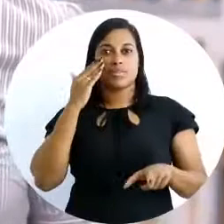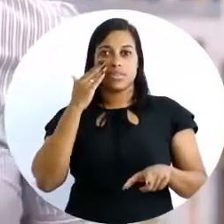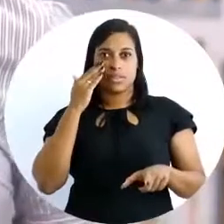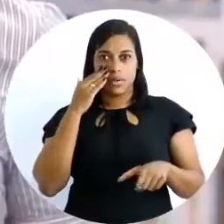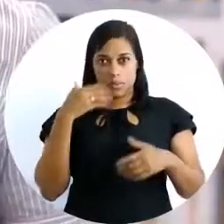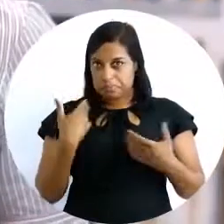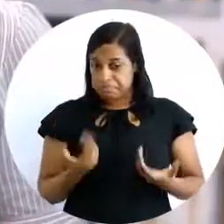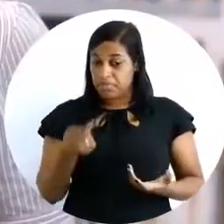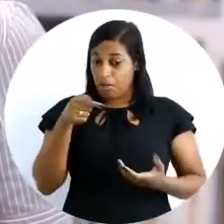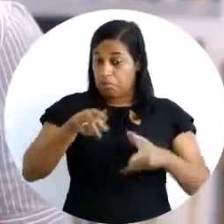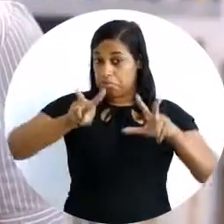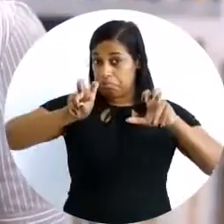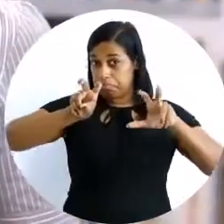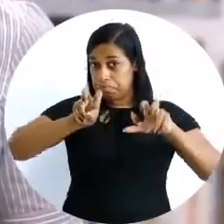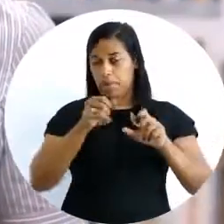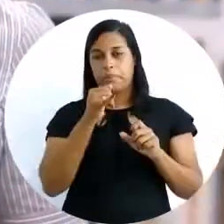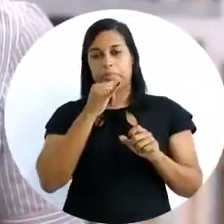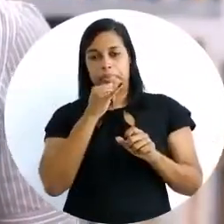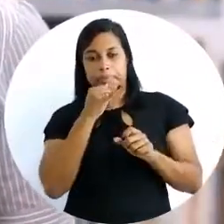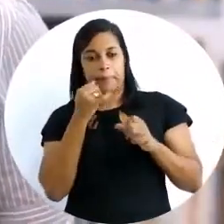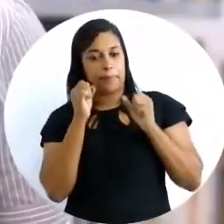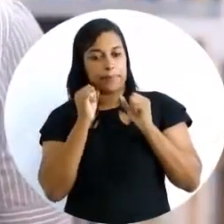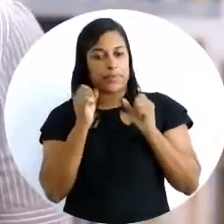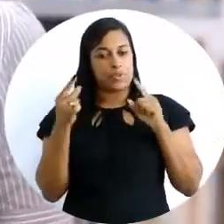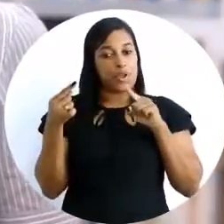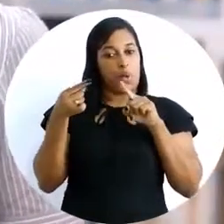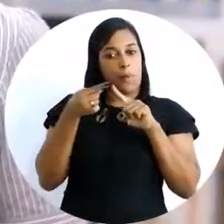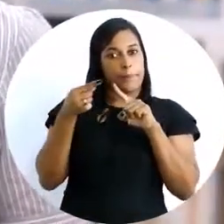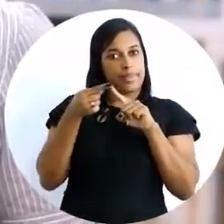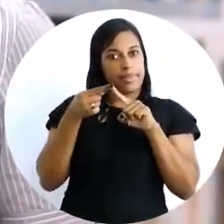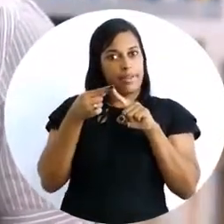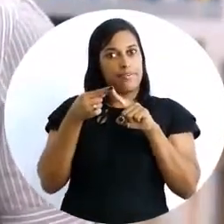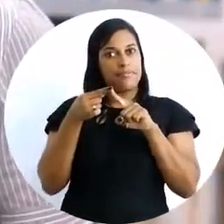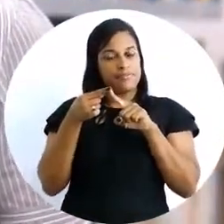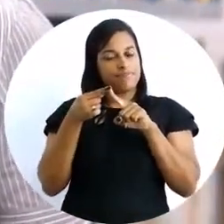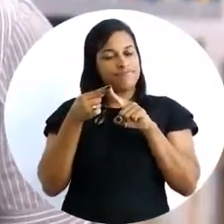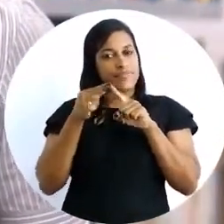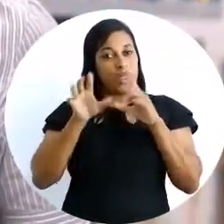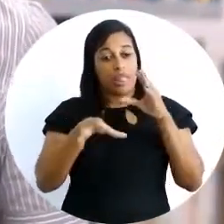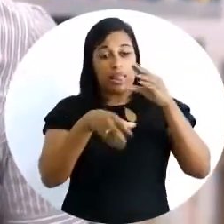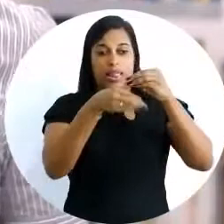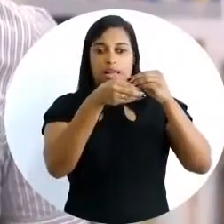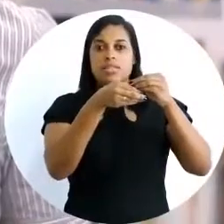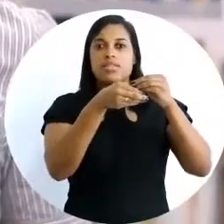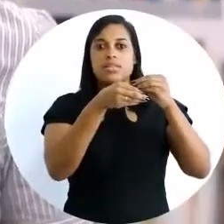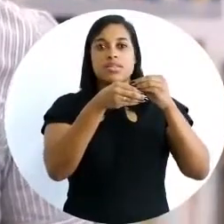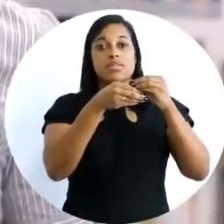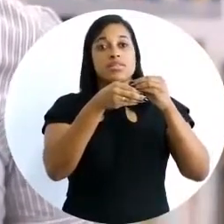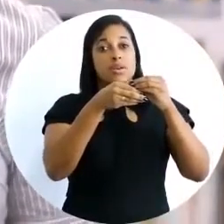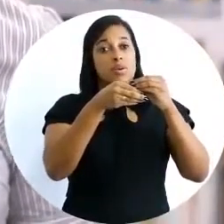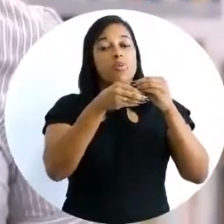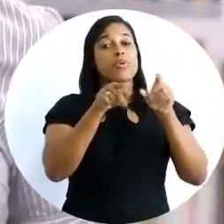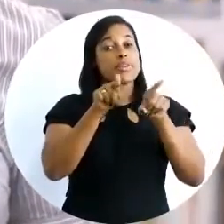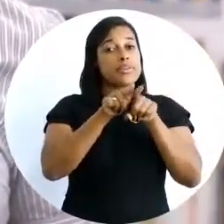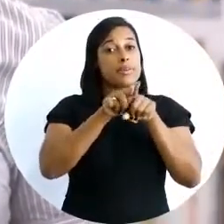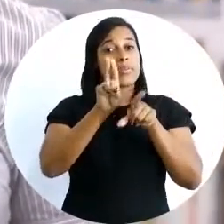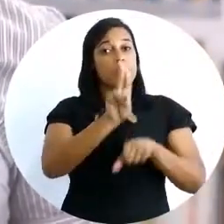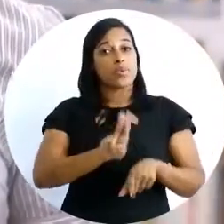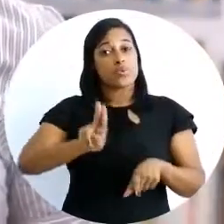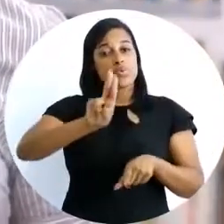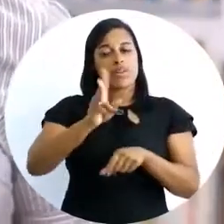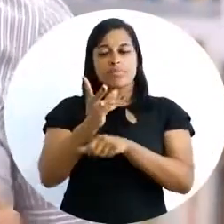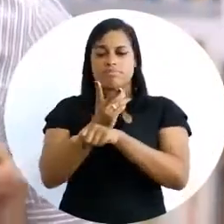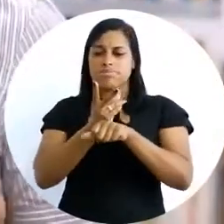E esses termos, eles podem ser combinados tanto na hora da gente fazer a indexação, como na hora que o usuário vai